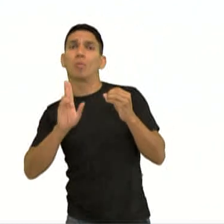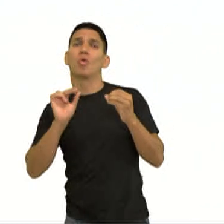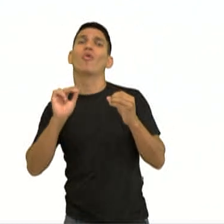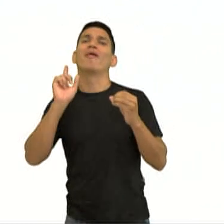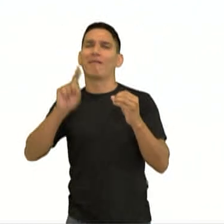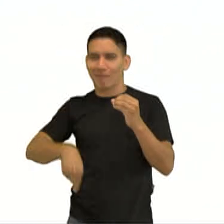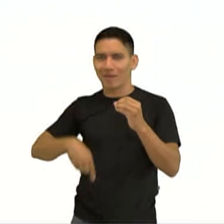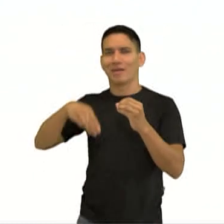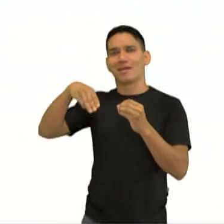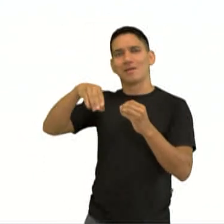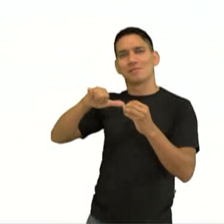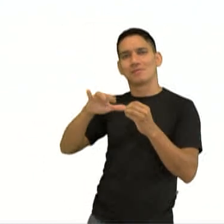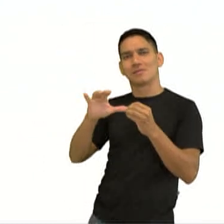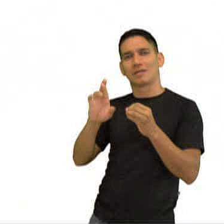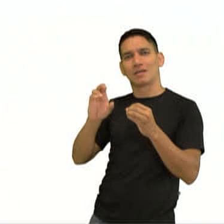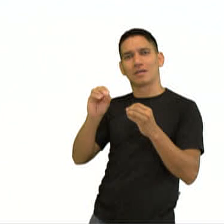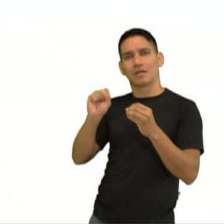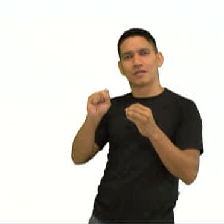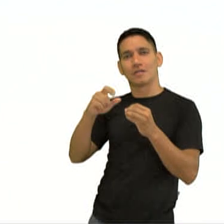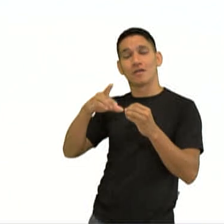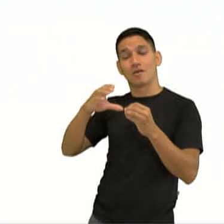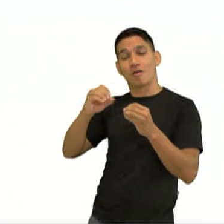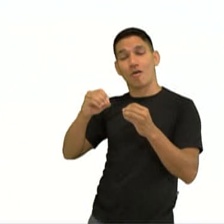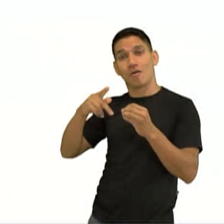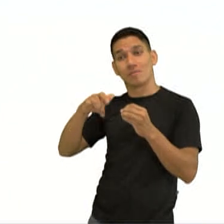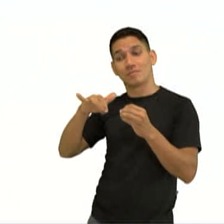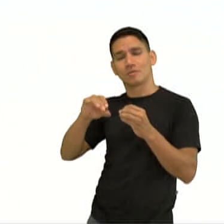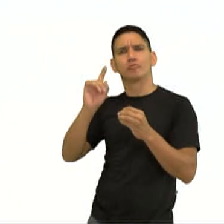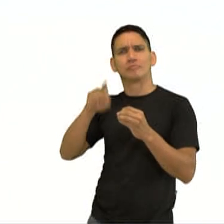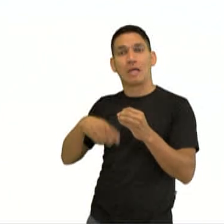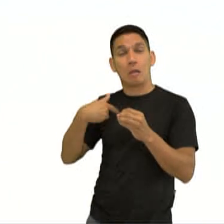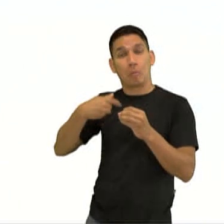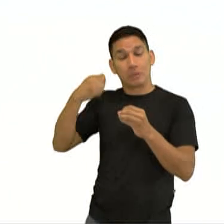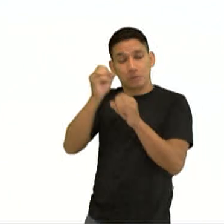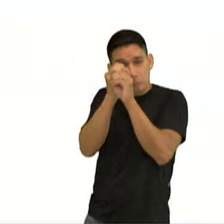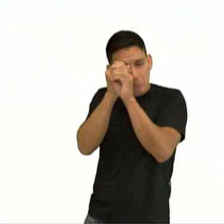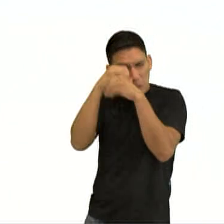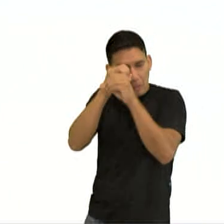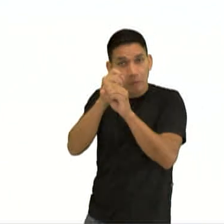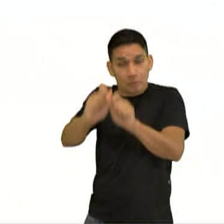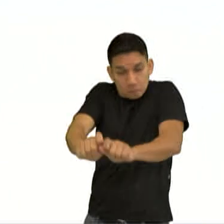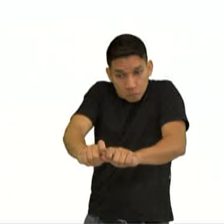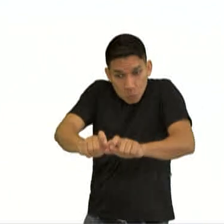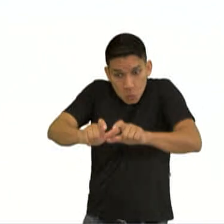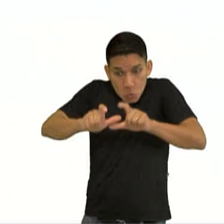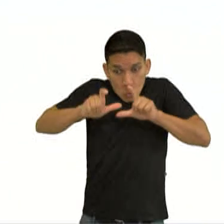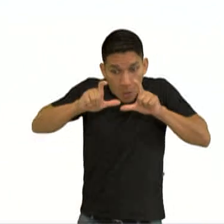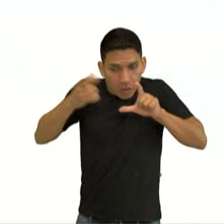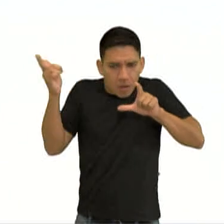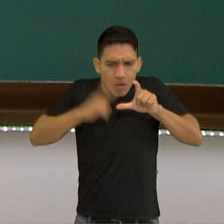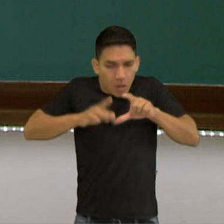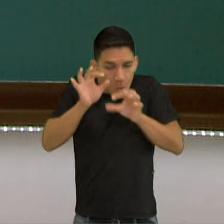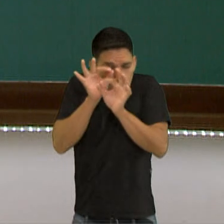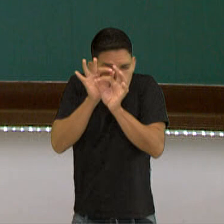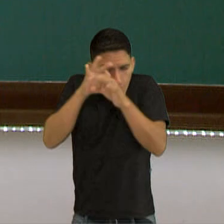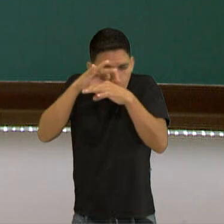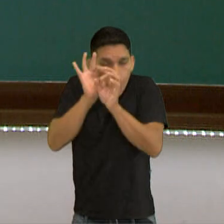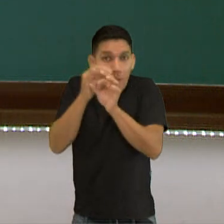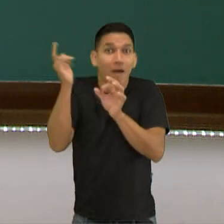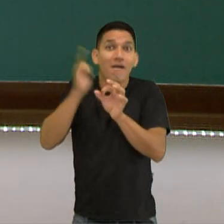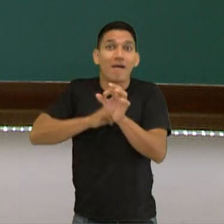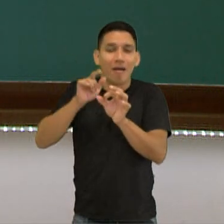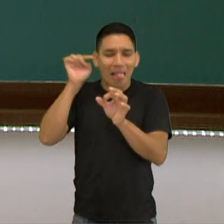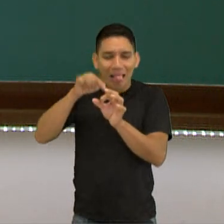Isso mesmo, quem falou microscópio. Eu tenho que ampliar muito essa estrutura, né,